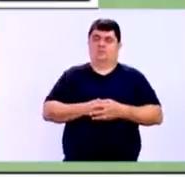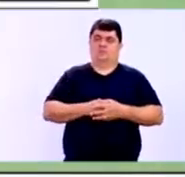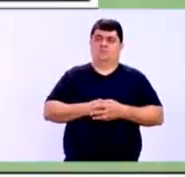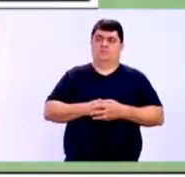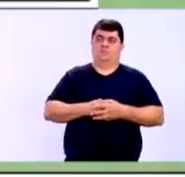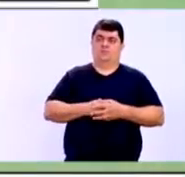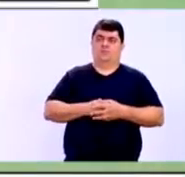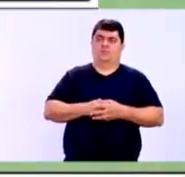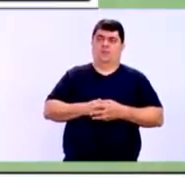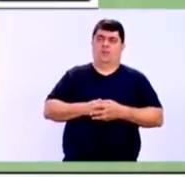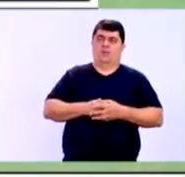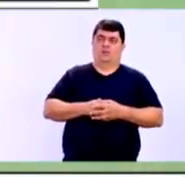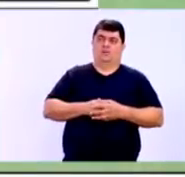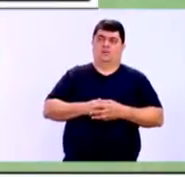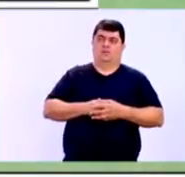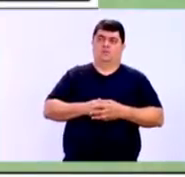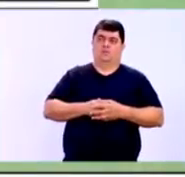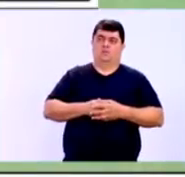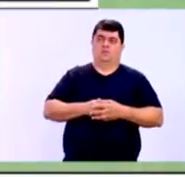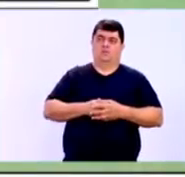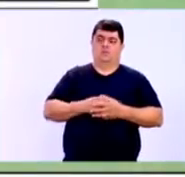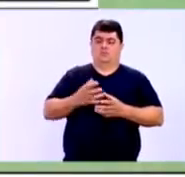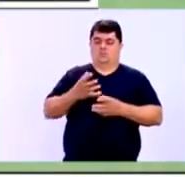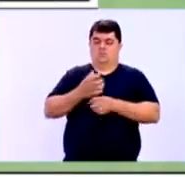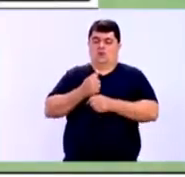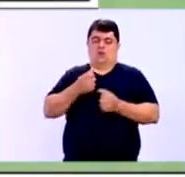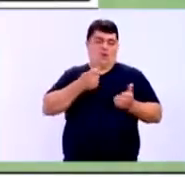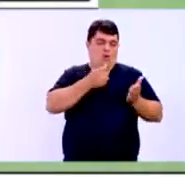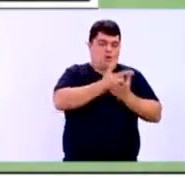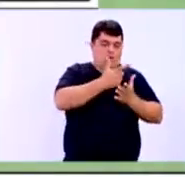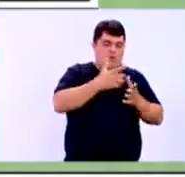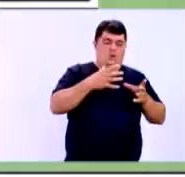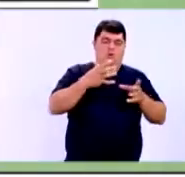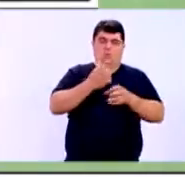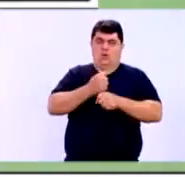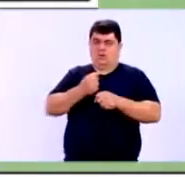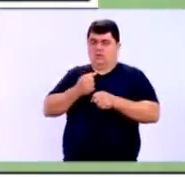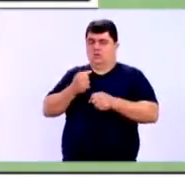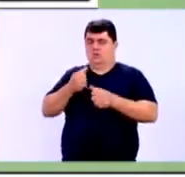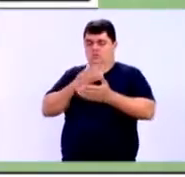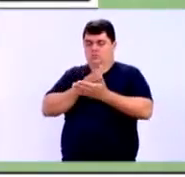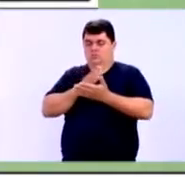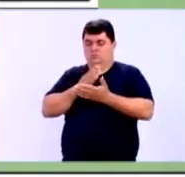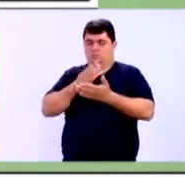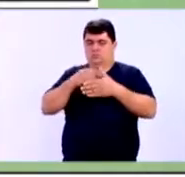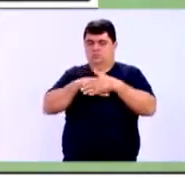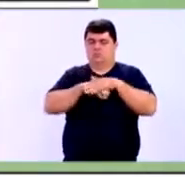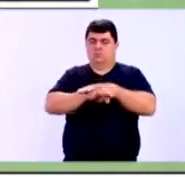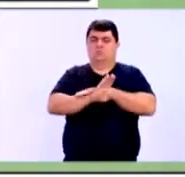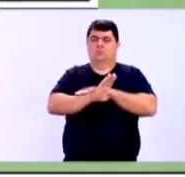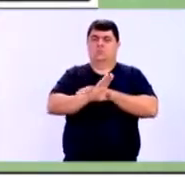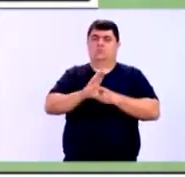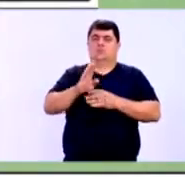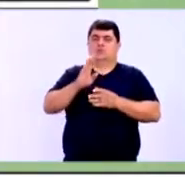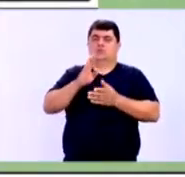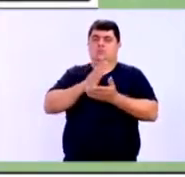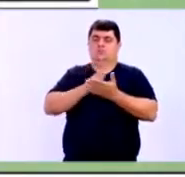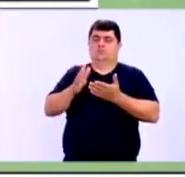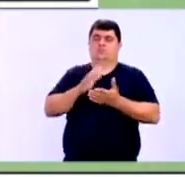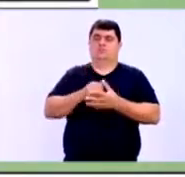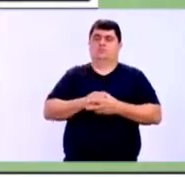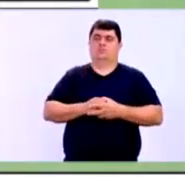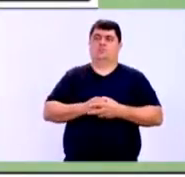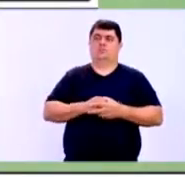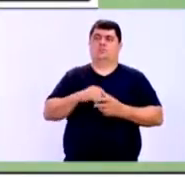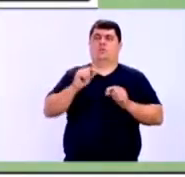saldo inicial mais compra, certo? Então a entrada é o saldo inicial mais compra. E o que vai conter